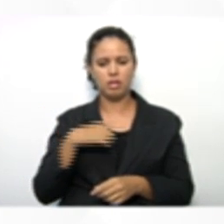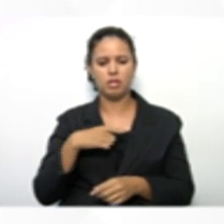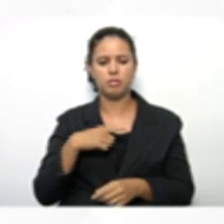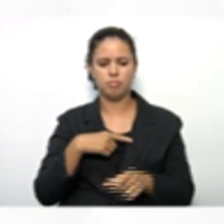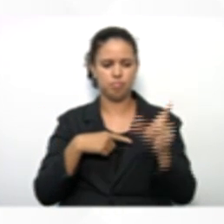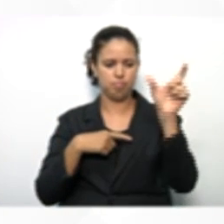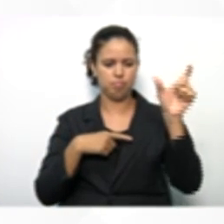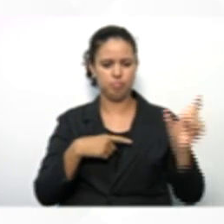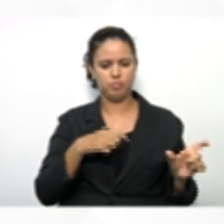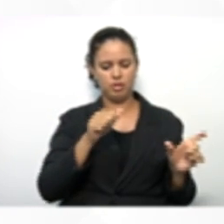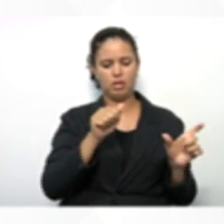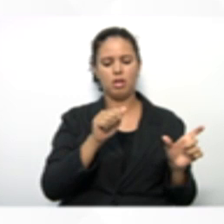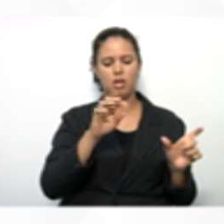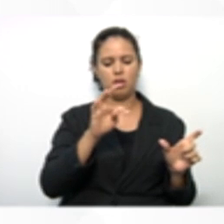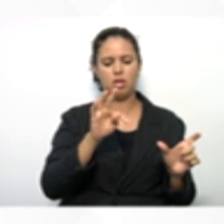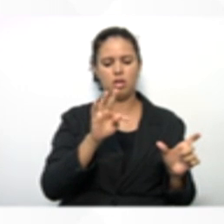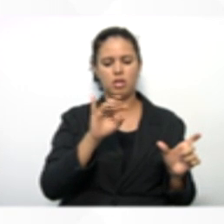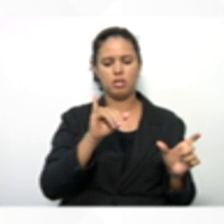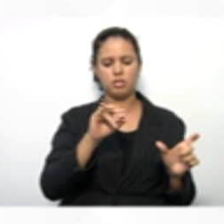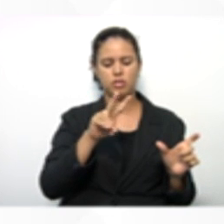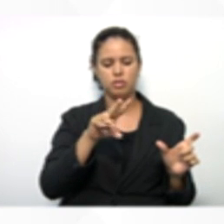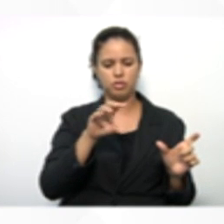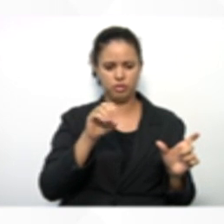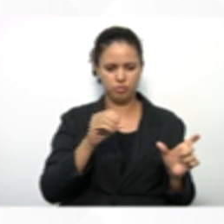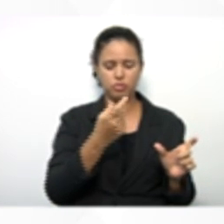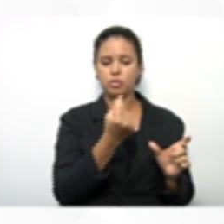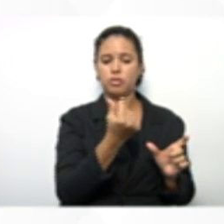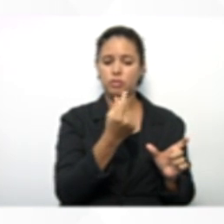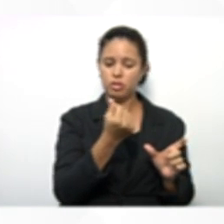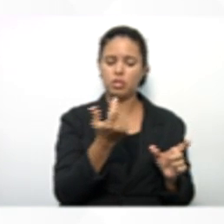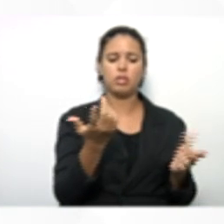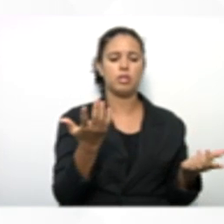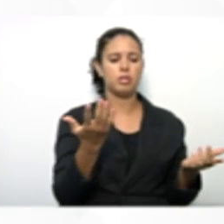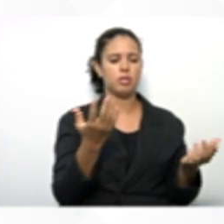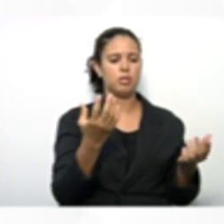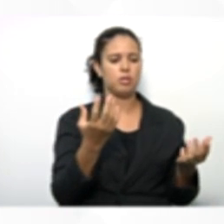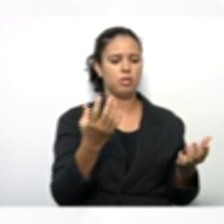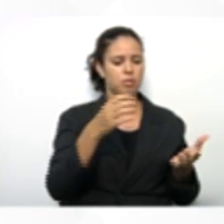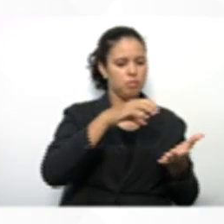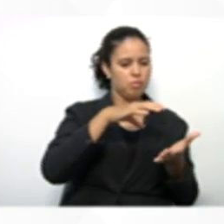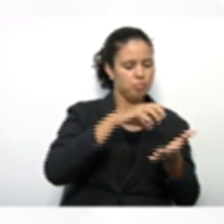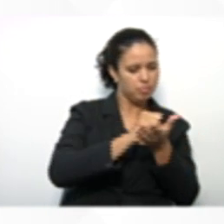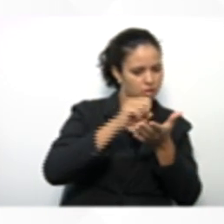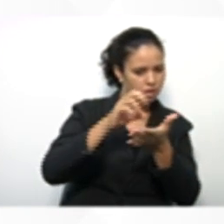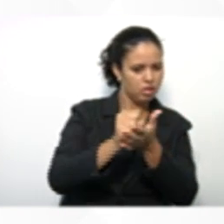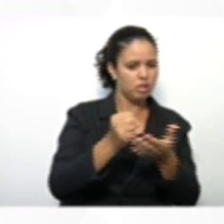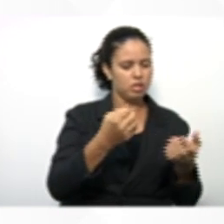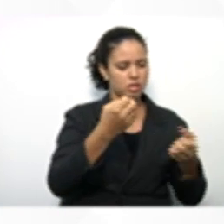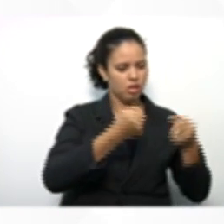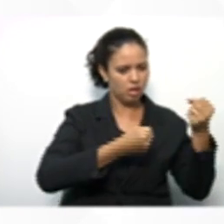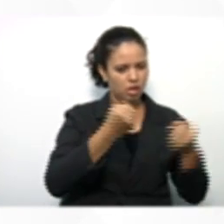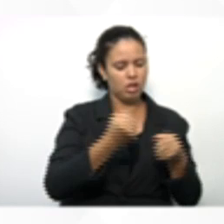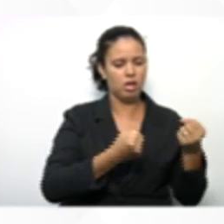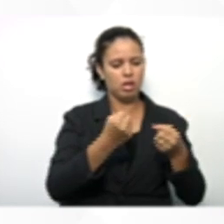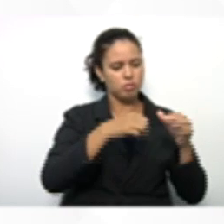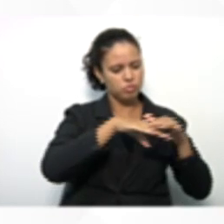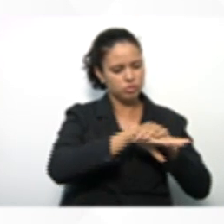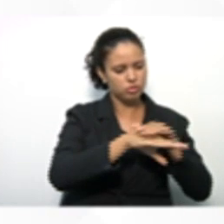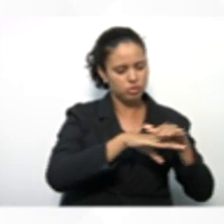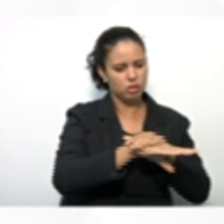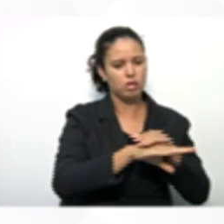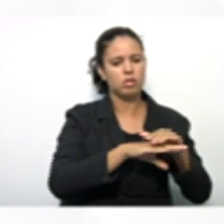o ativo inclui o dinheiro investido nas cooperativas, os bens, o estoque de produtos. Se for